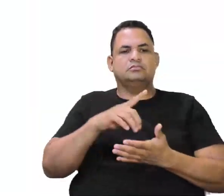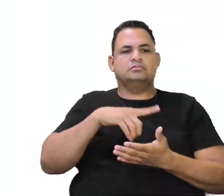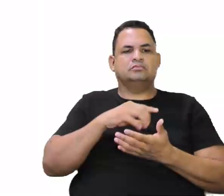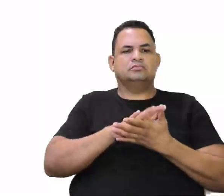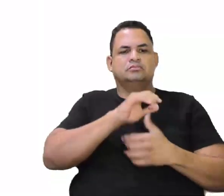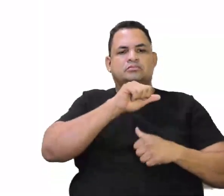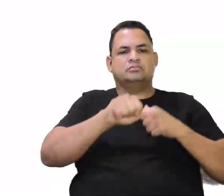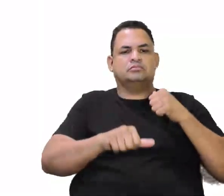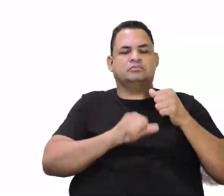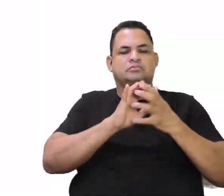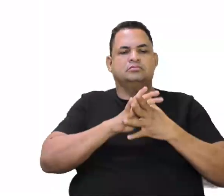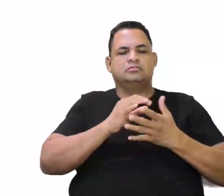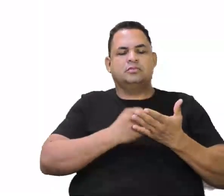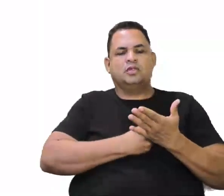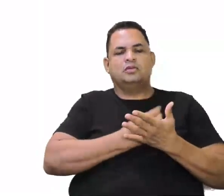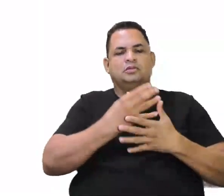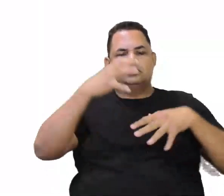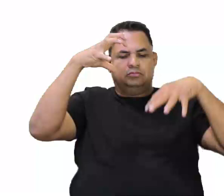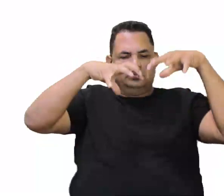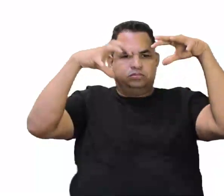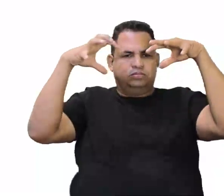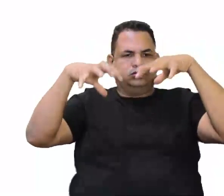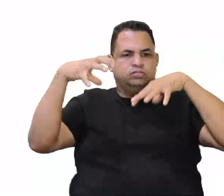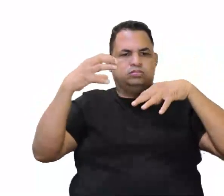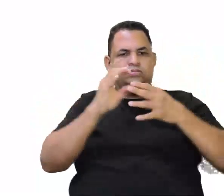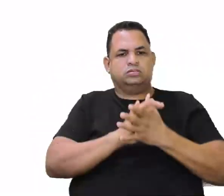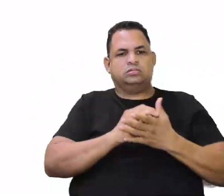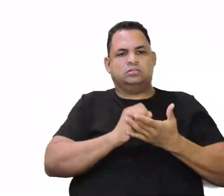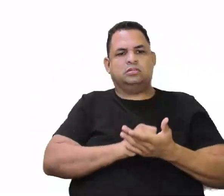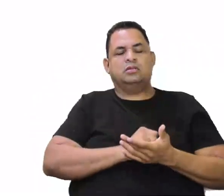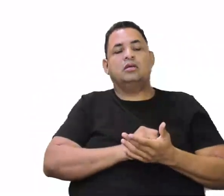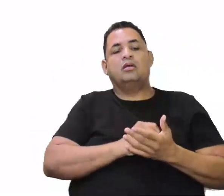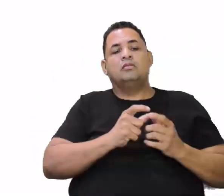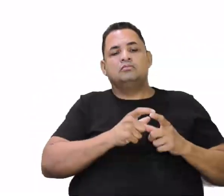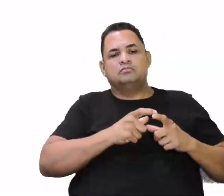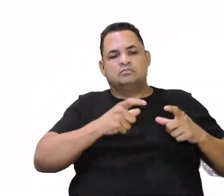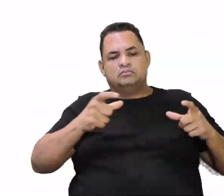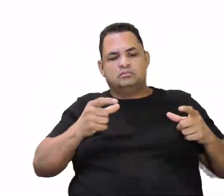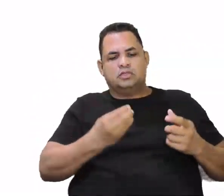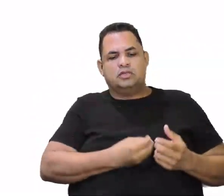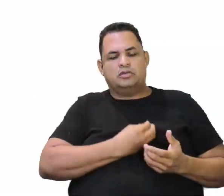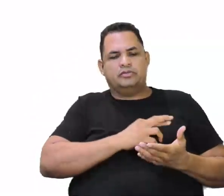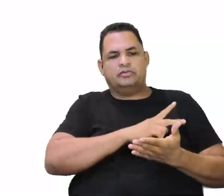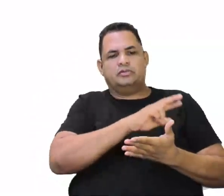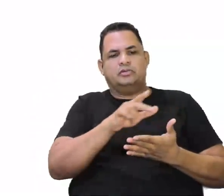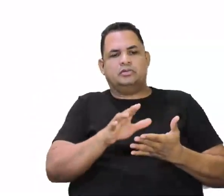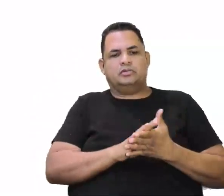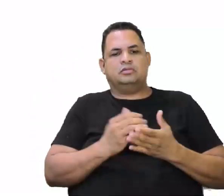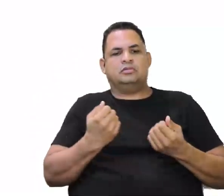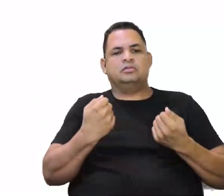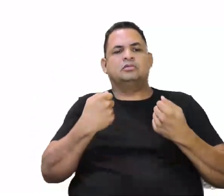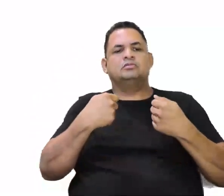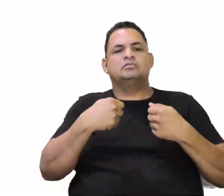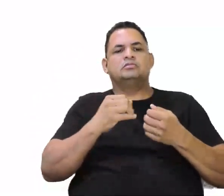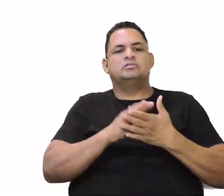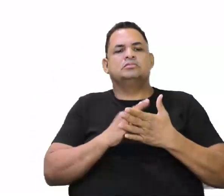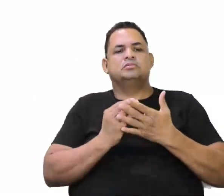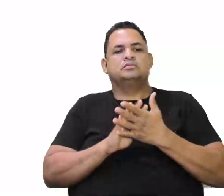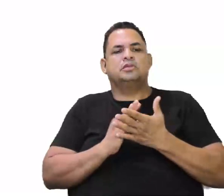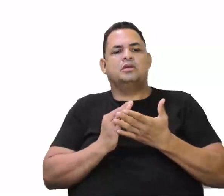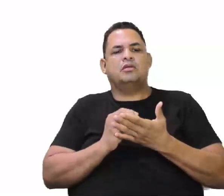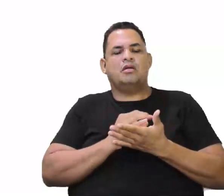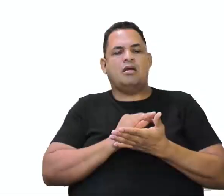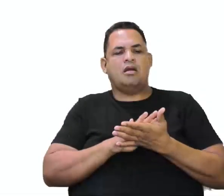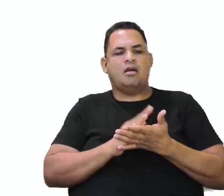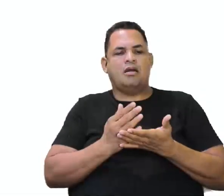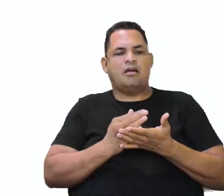vai alterar os regimes de chuva, vai aumentar a biodiversidade ou vai permitir o afloramento natural das rochas.